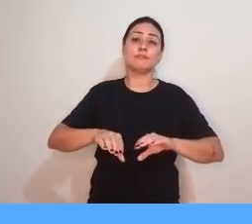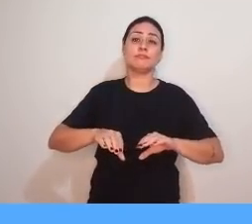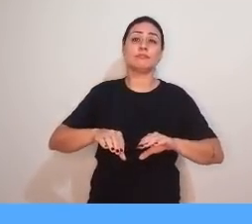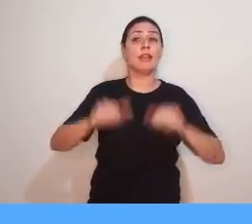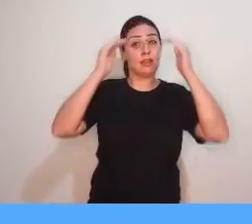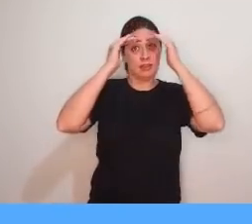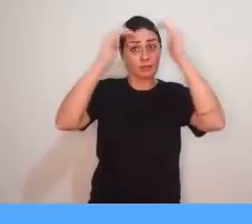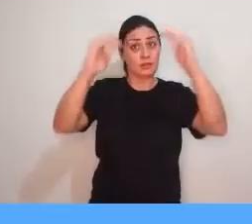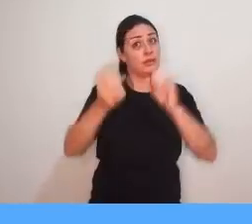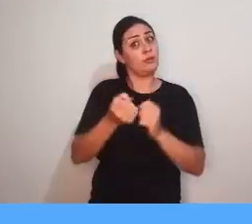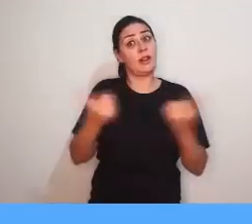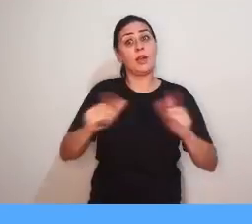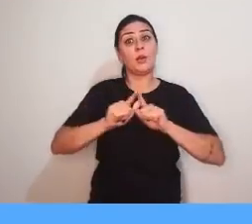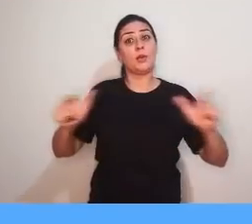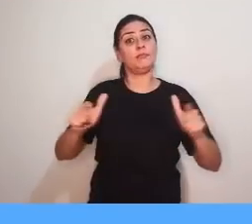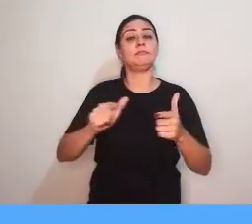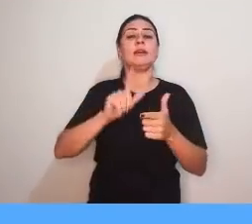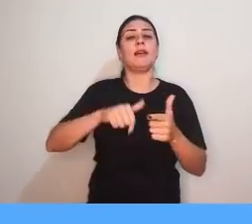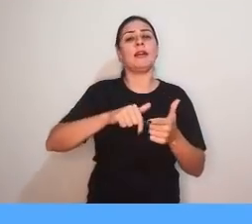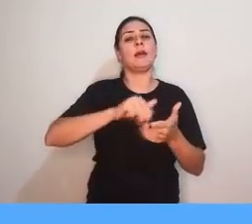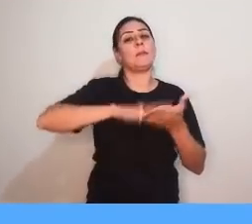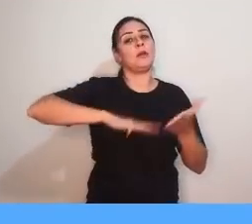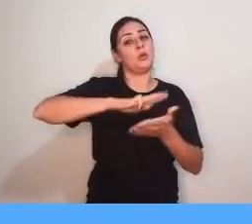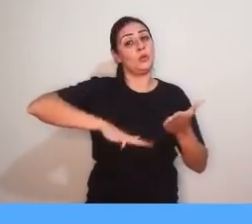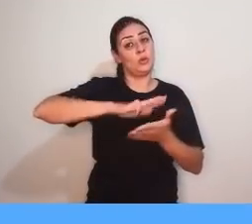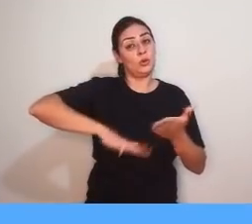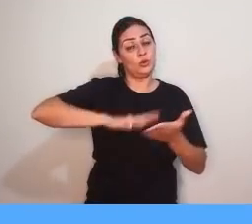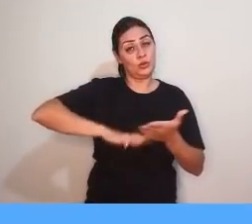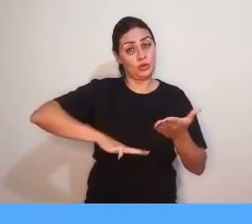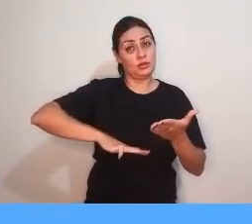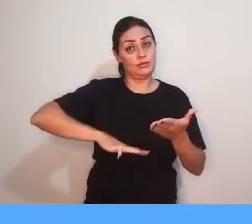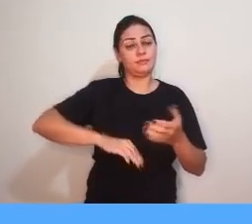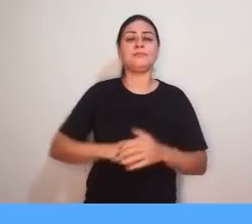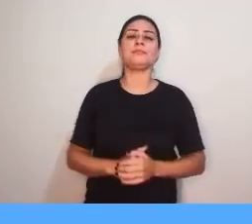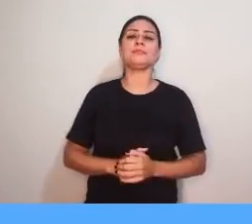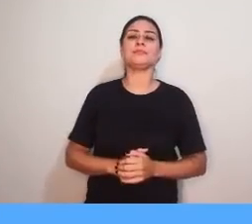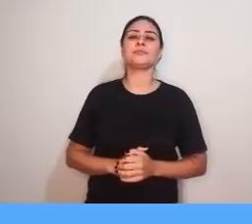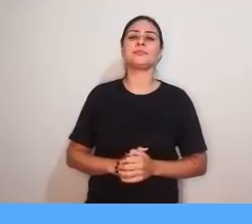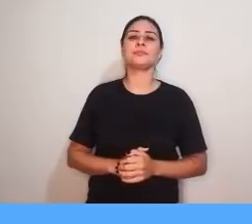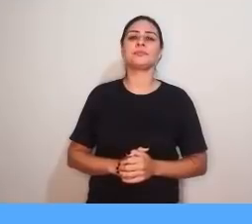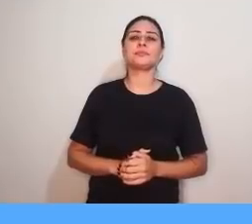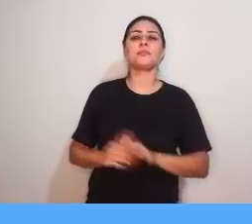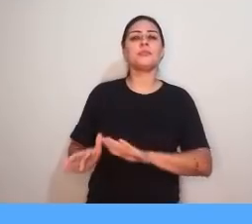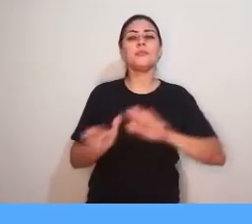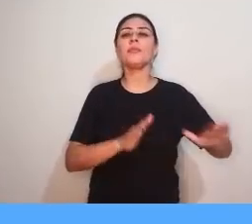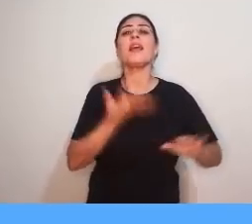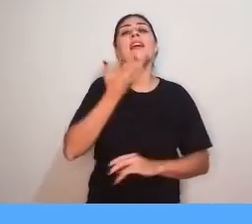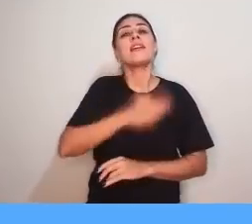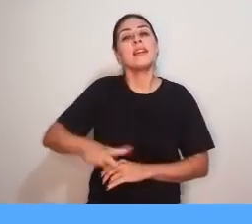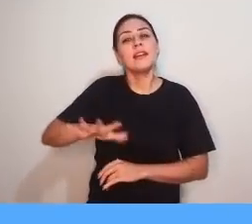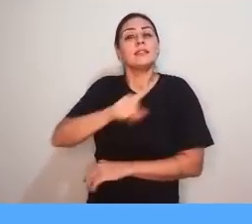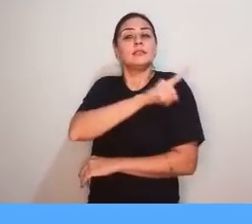delineada. Para as crianças de primeiro e segundo ano, notadamente essas que estão na fase de alfabetização, eu